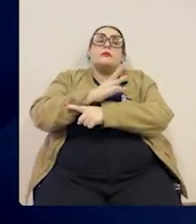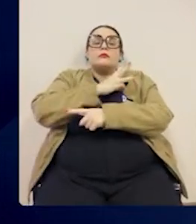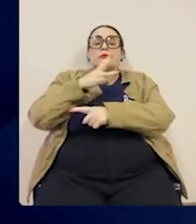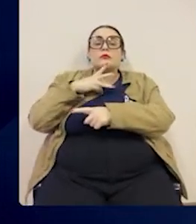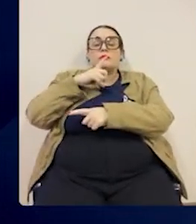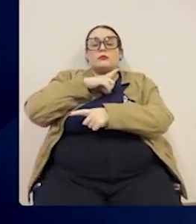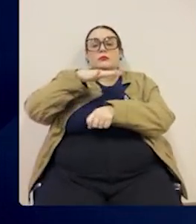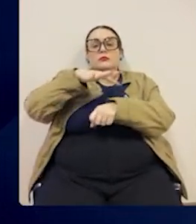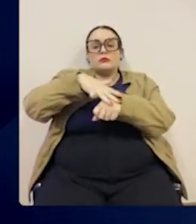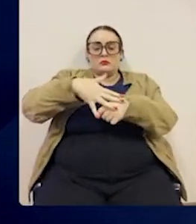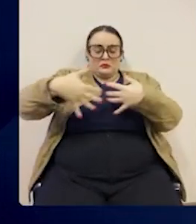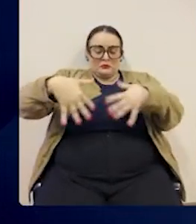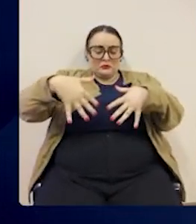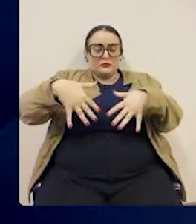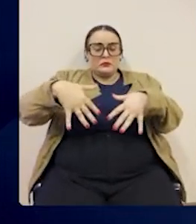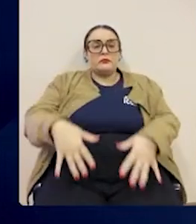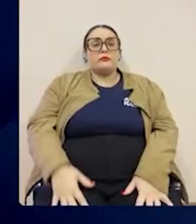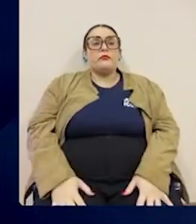doença de Parkinson, né?